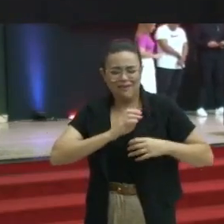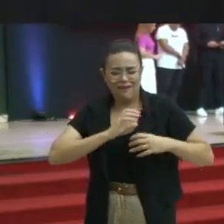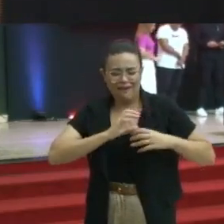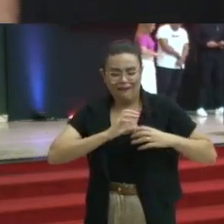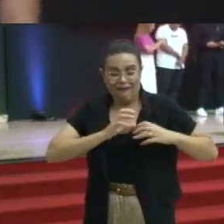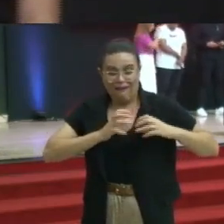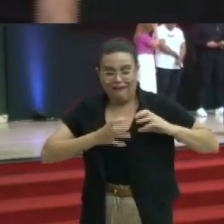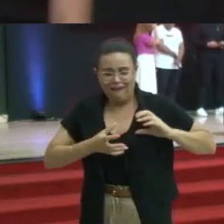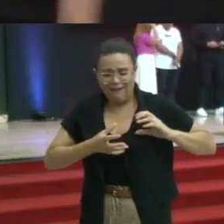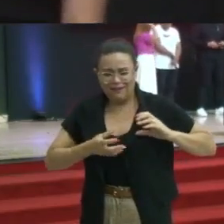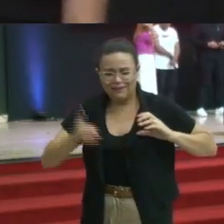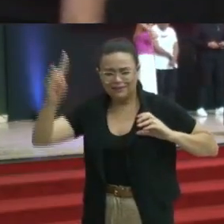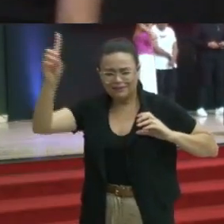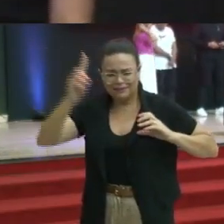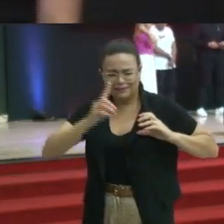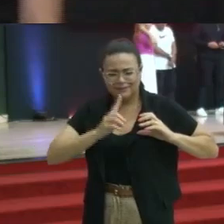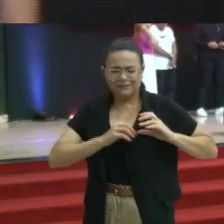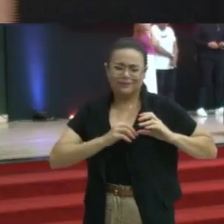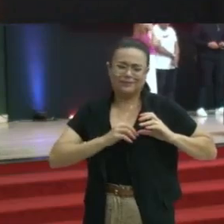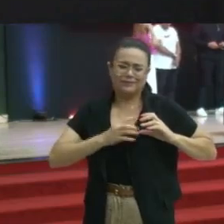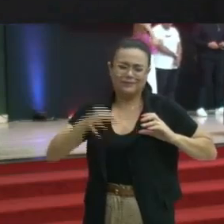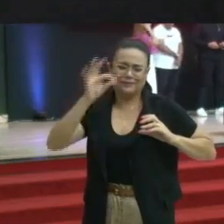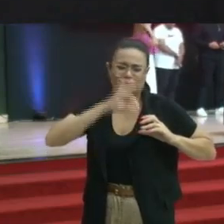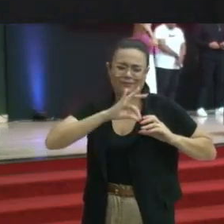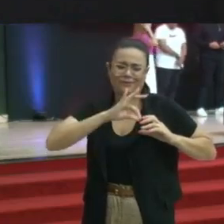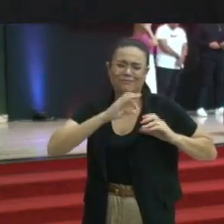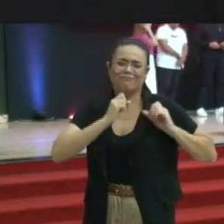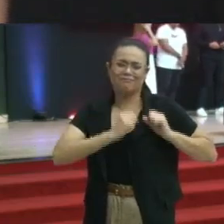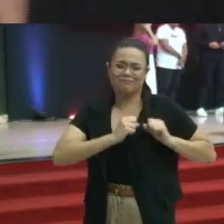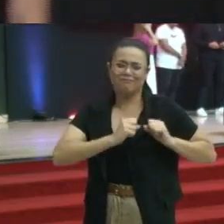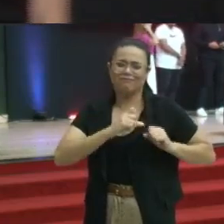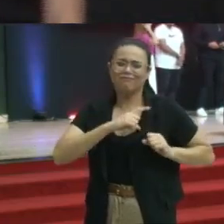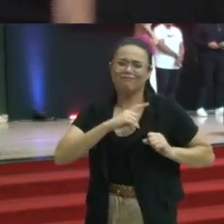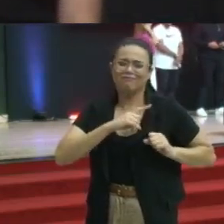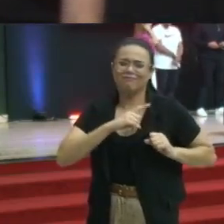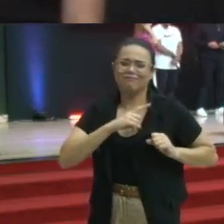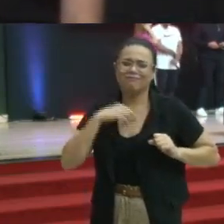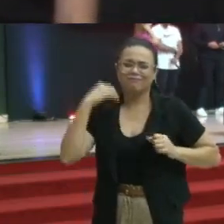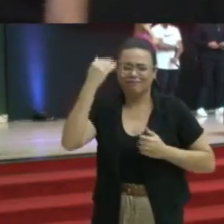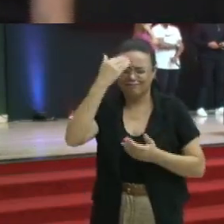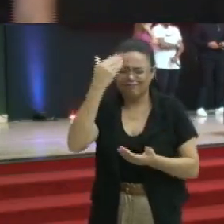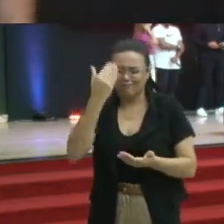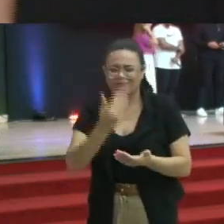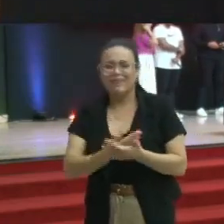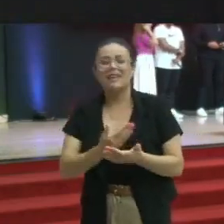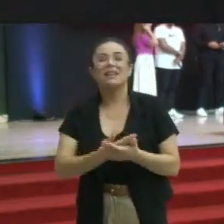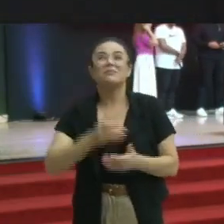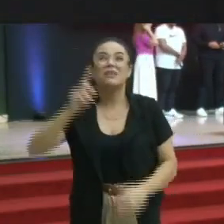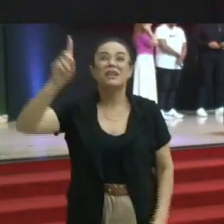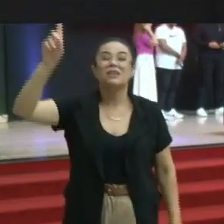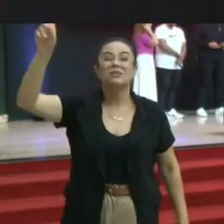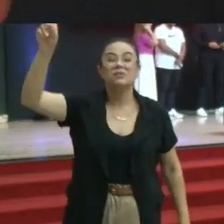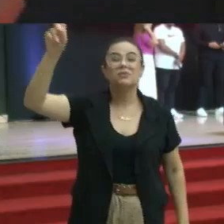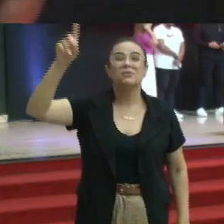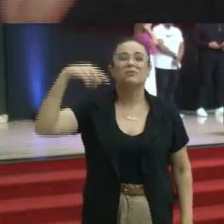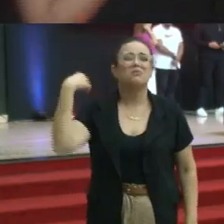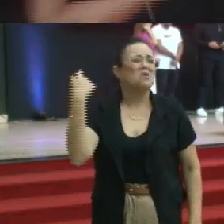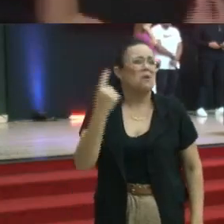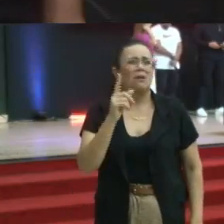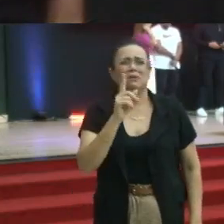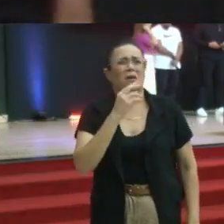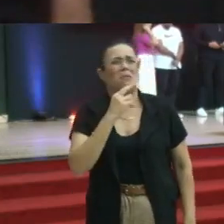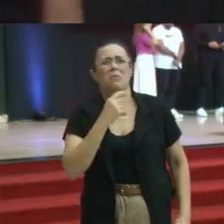teu Espírito. Senhor, nós cremos na tua palavra e nós não precisamos repetir os mesmos